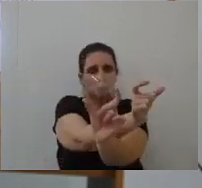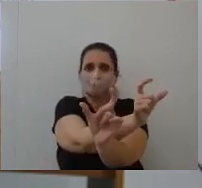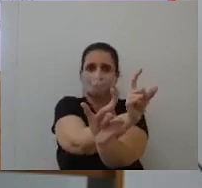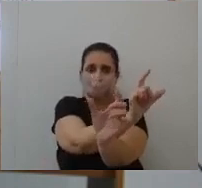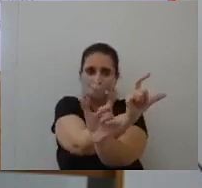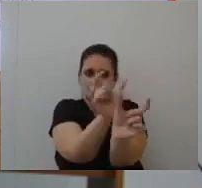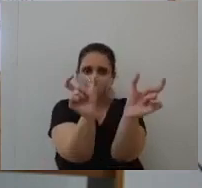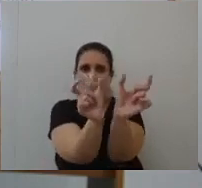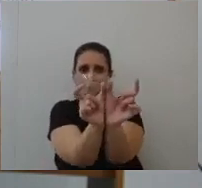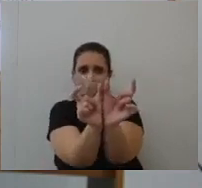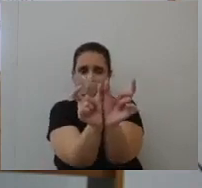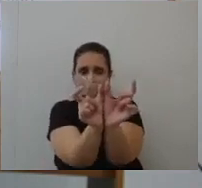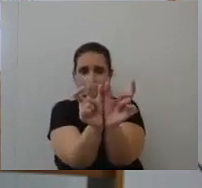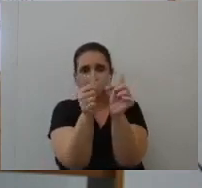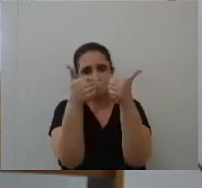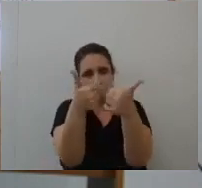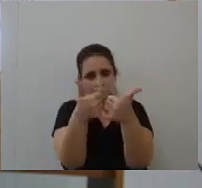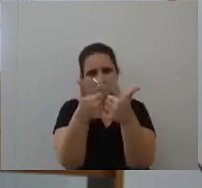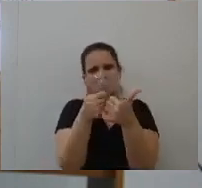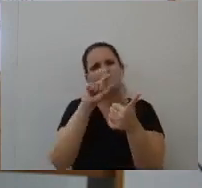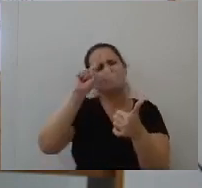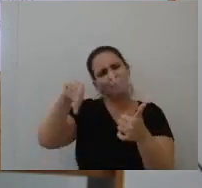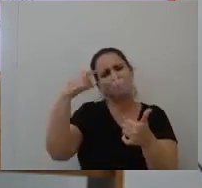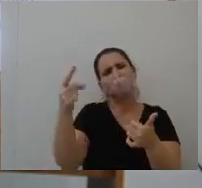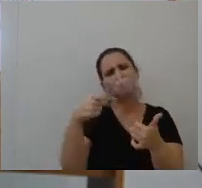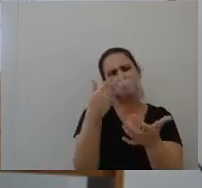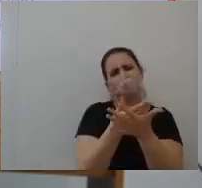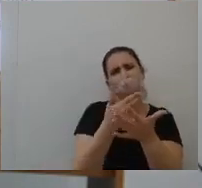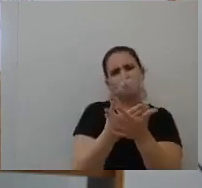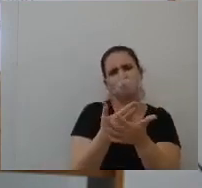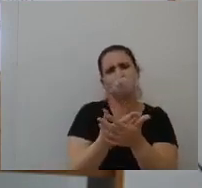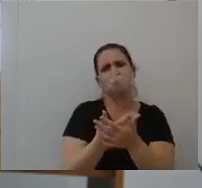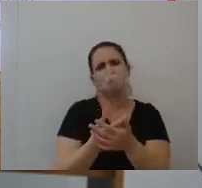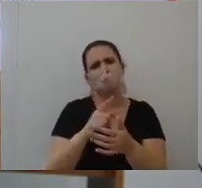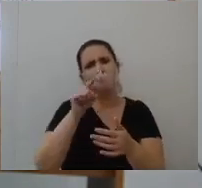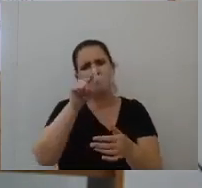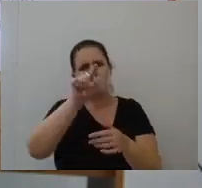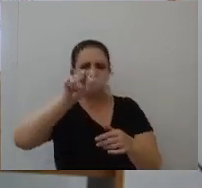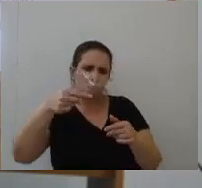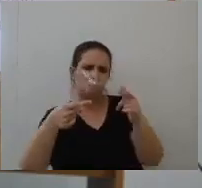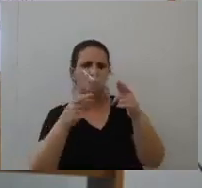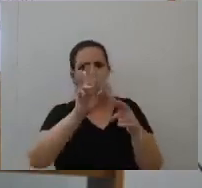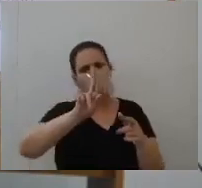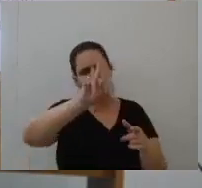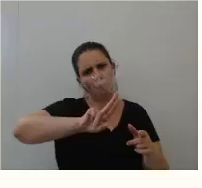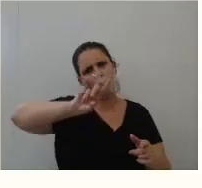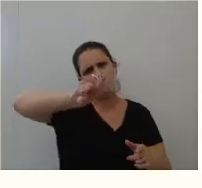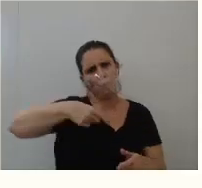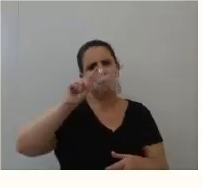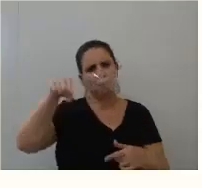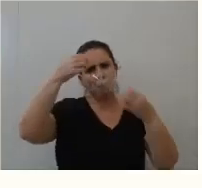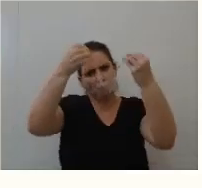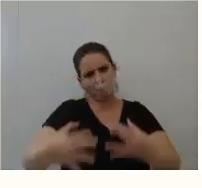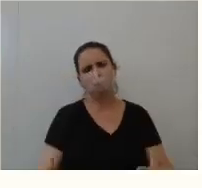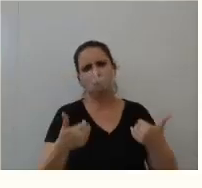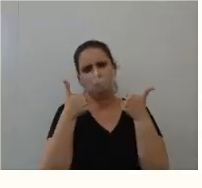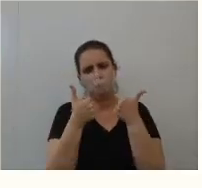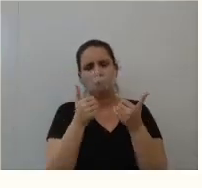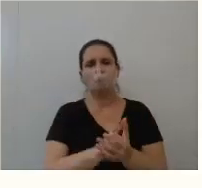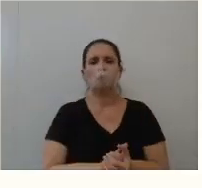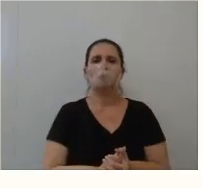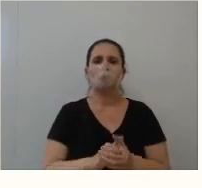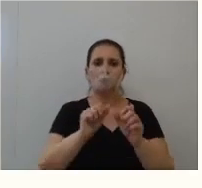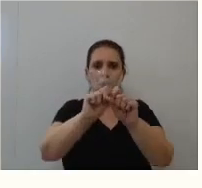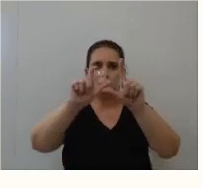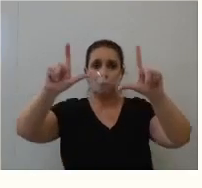ordem indireta. Beleza? Mas isso a gente vai ver quando eu der aula de pontuação, de uso da vírgula para vocês, tá bom? Aí na